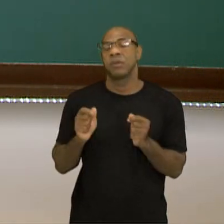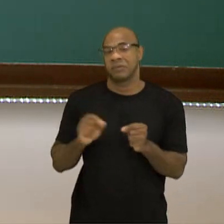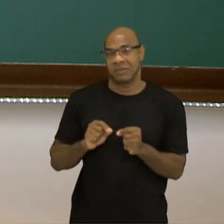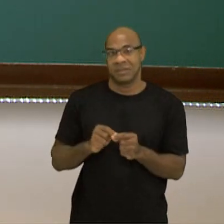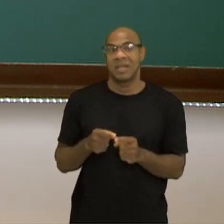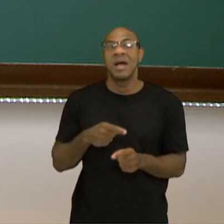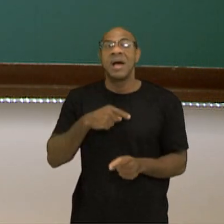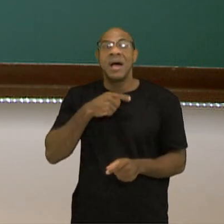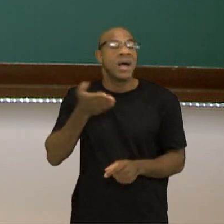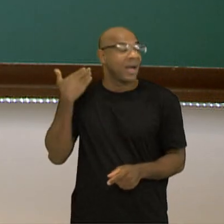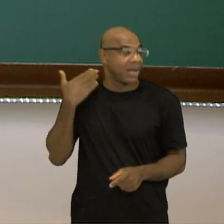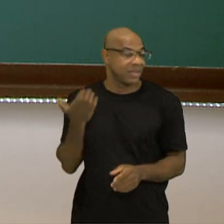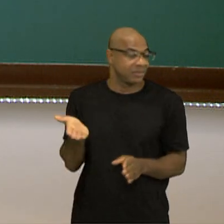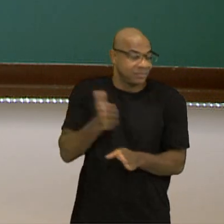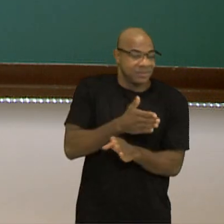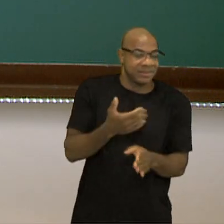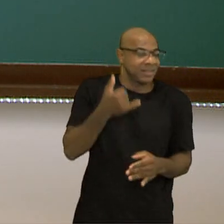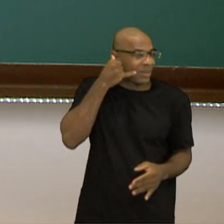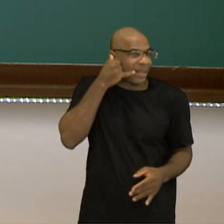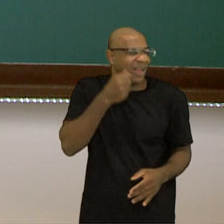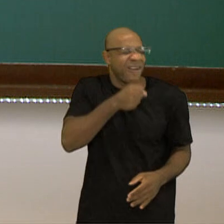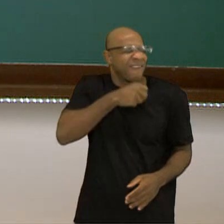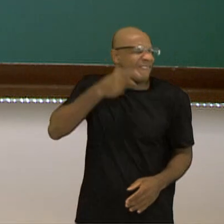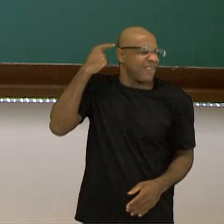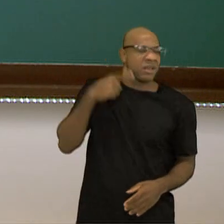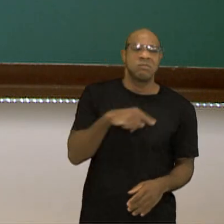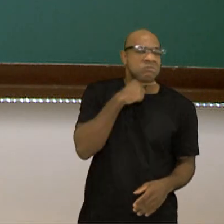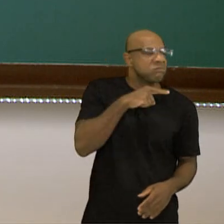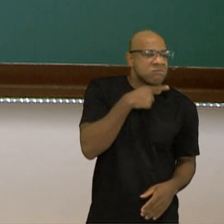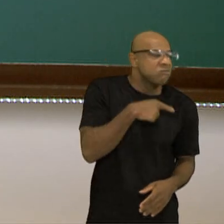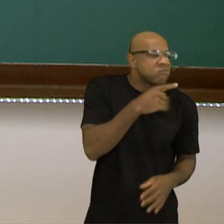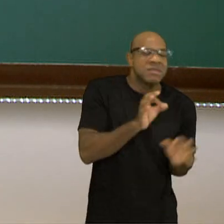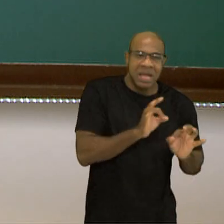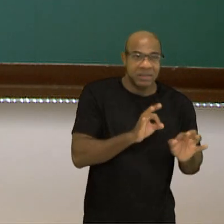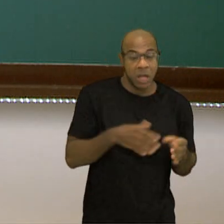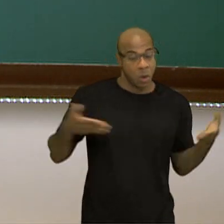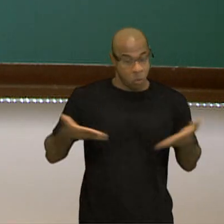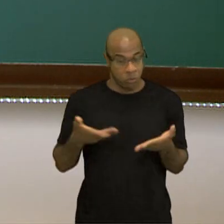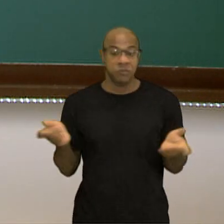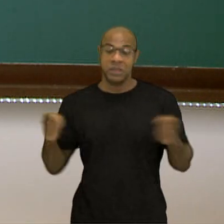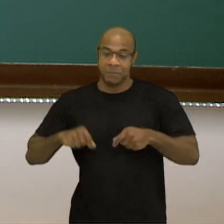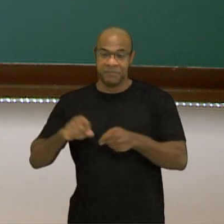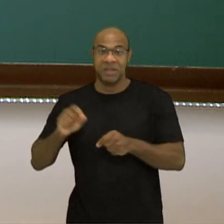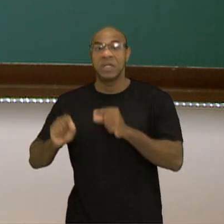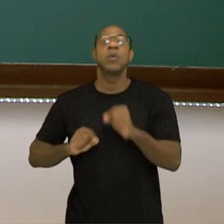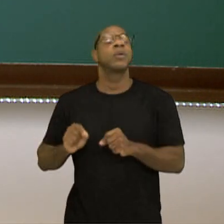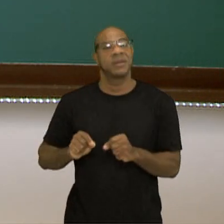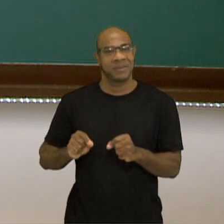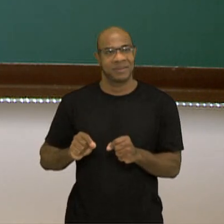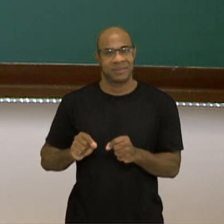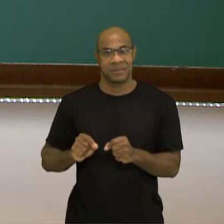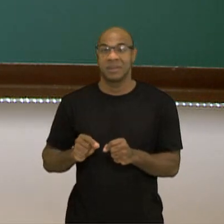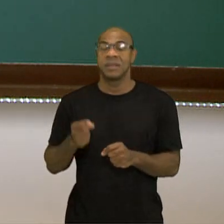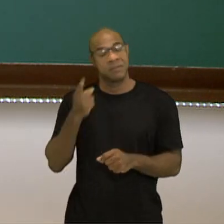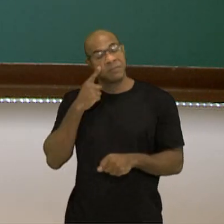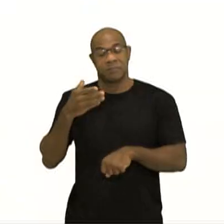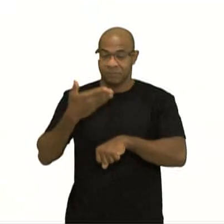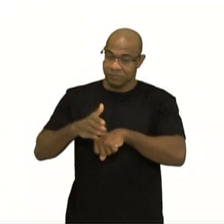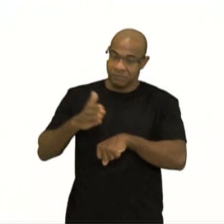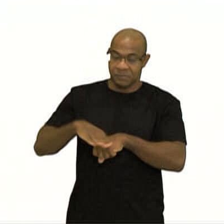antes? Ah, agora eu consigo fazer isso, isso, isso, isso. Tá bom? Em inglês. Bora praticar. Já volto para falar